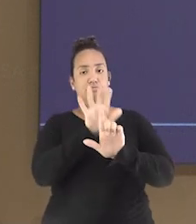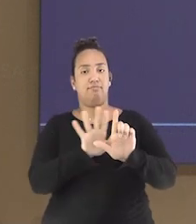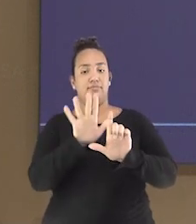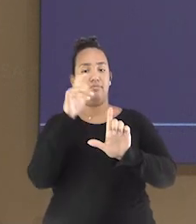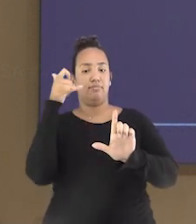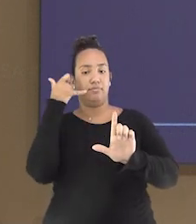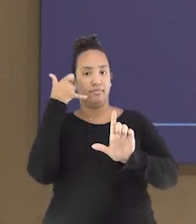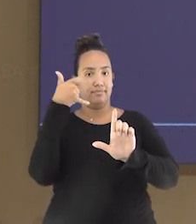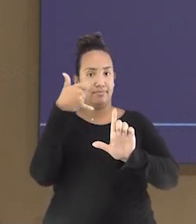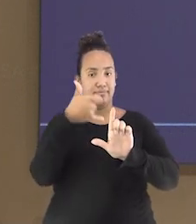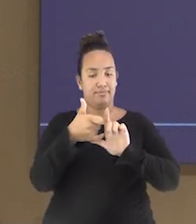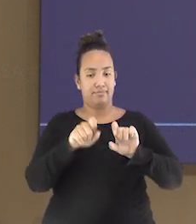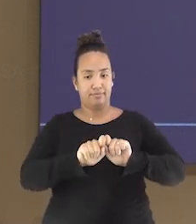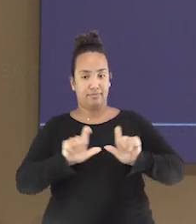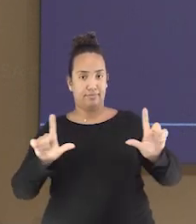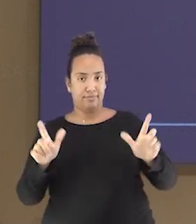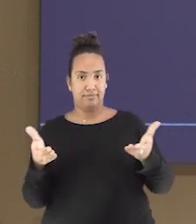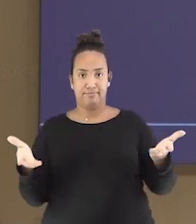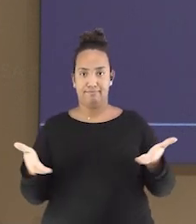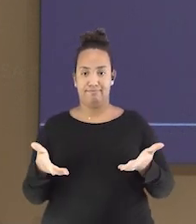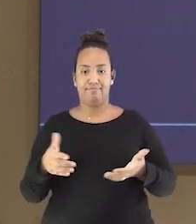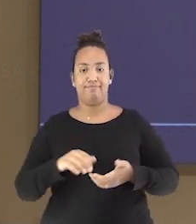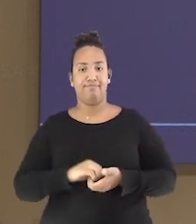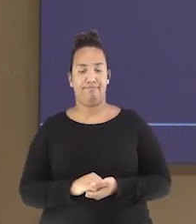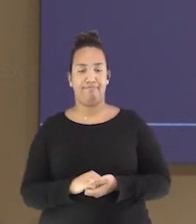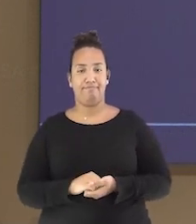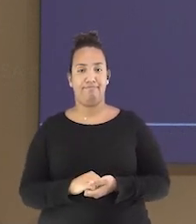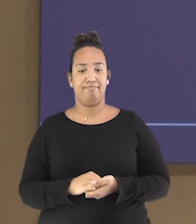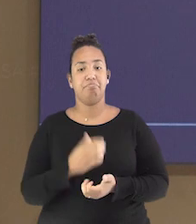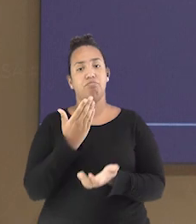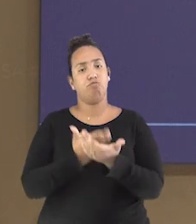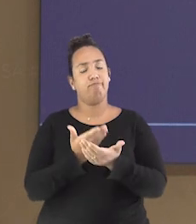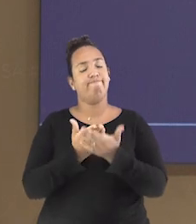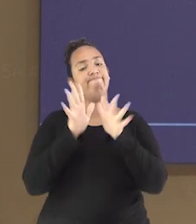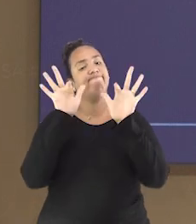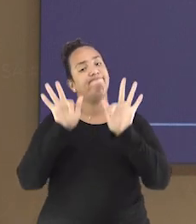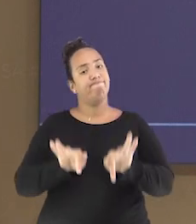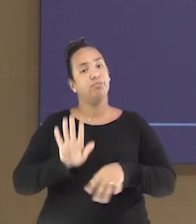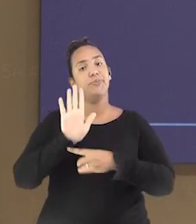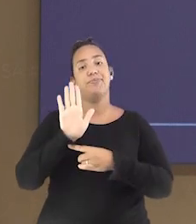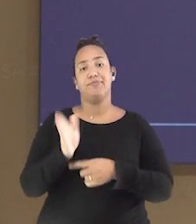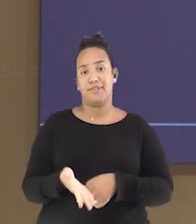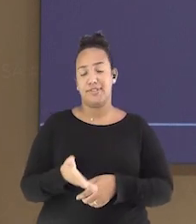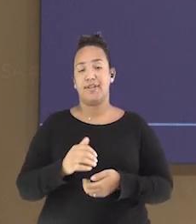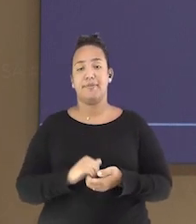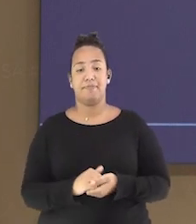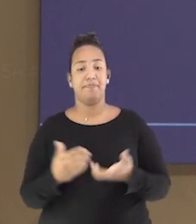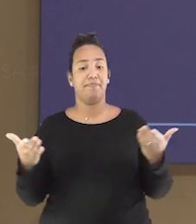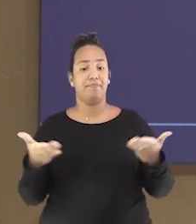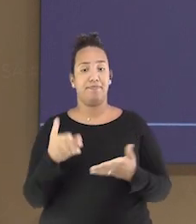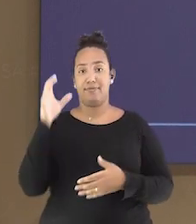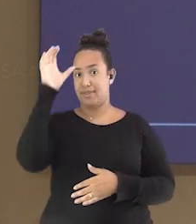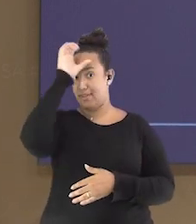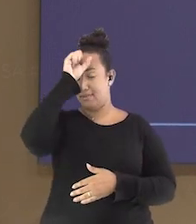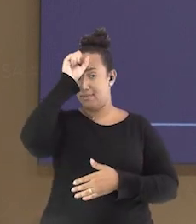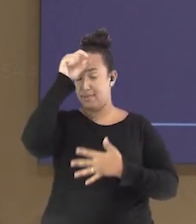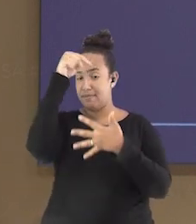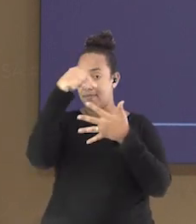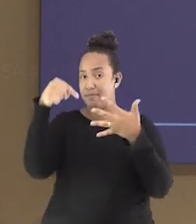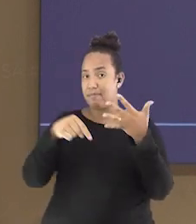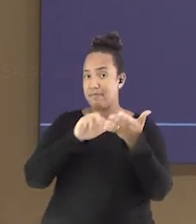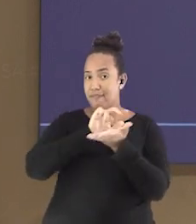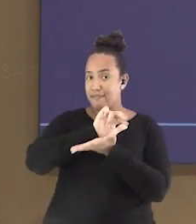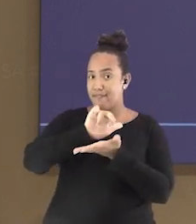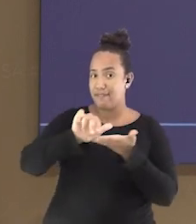Code que está aparecendo na sua tela. Nossa aula está chegando ao fim. Hoje aprendemos muito sobre o sistema de